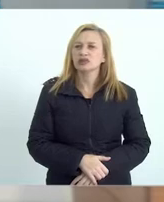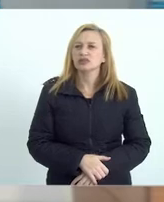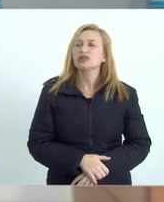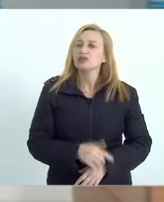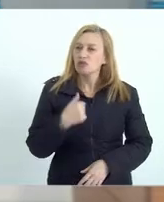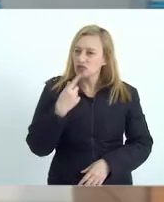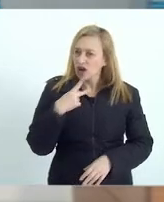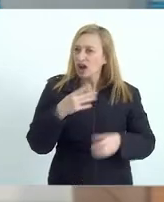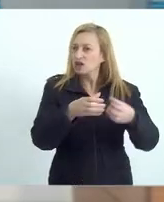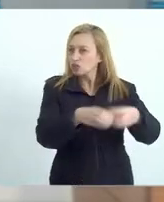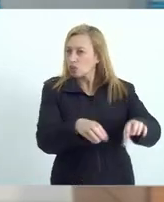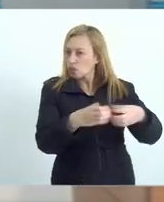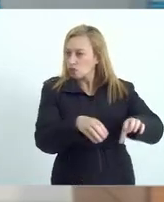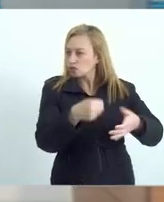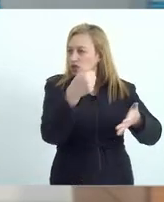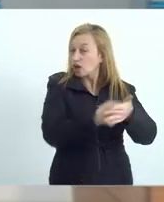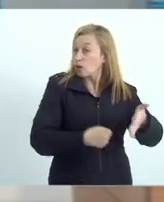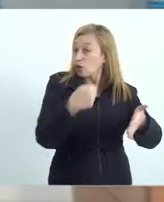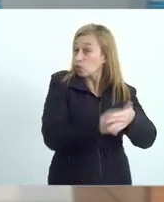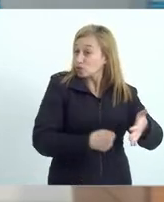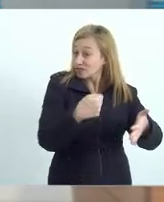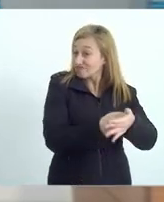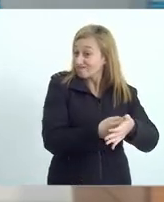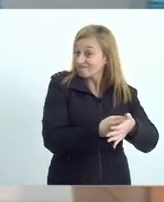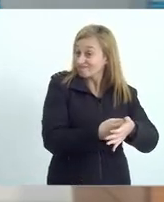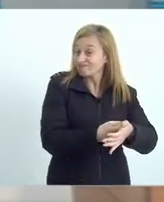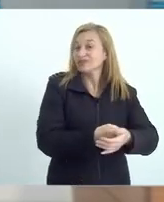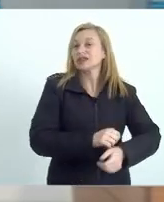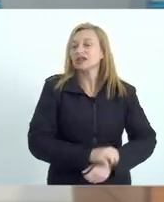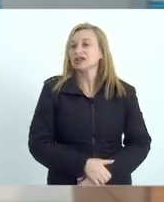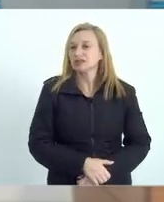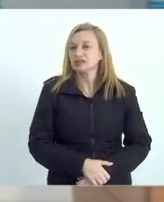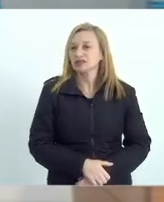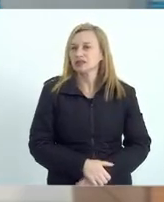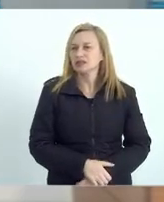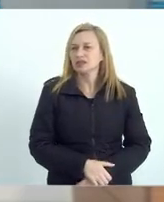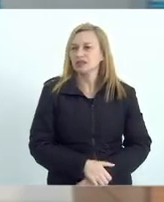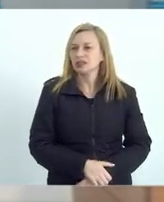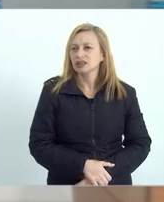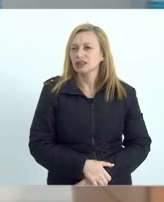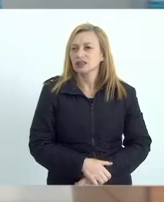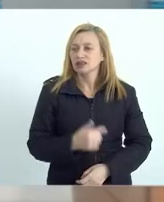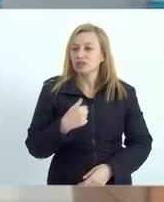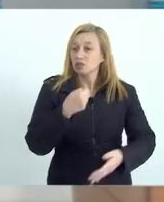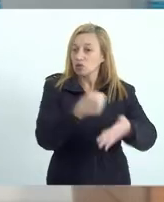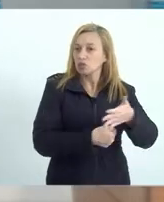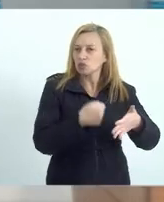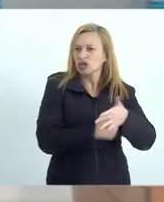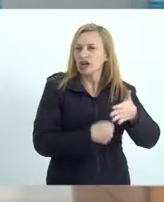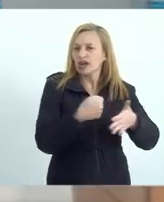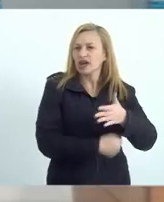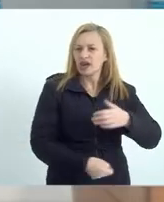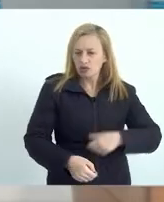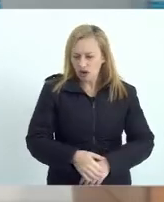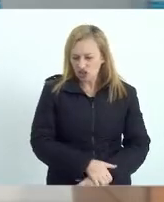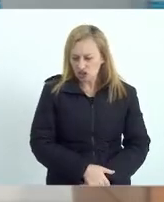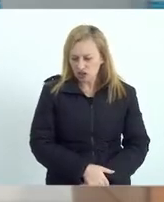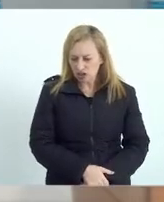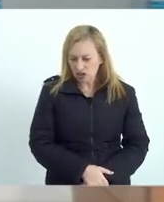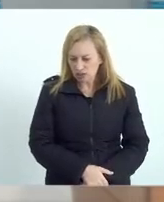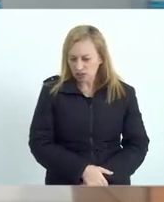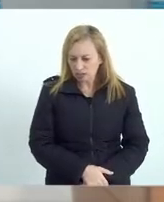na parte do concurso público é uma luta Eu briguei quer dizer briguei a